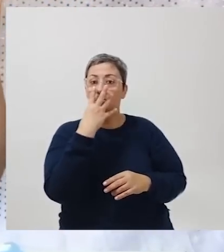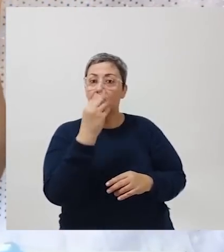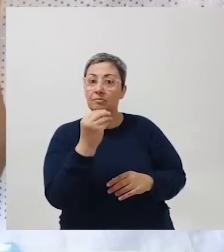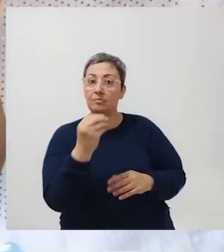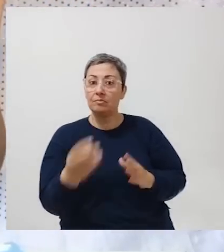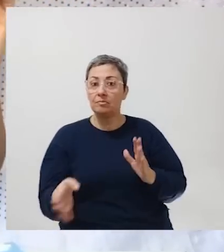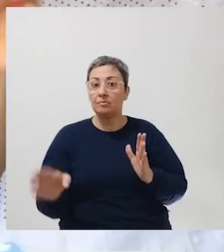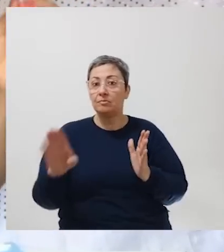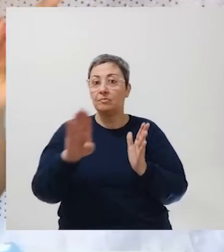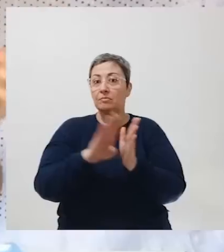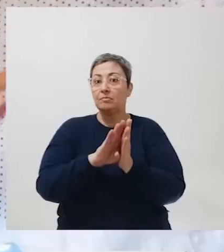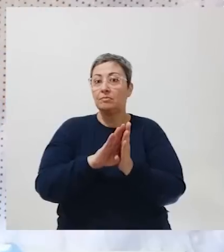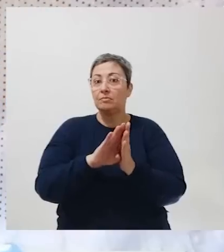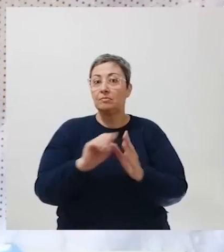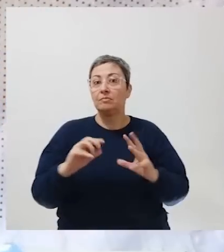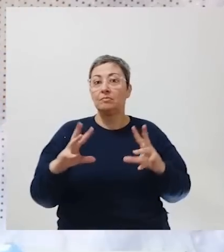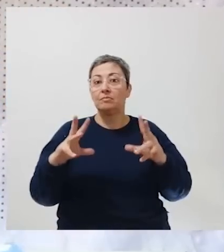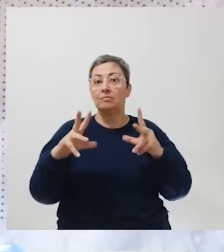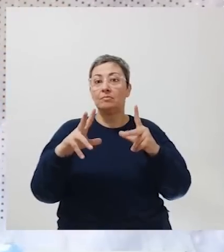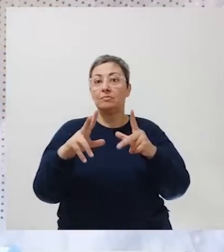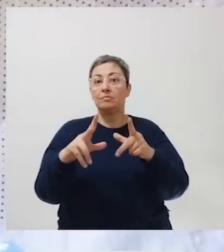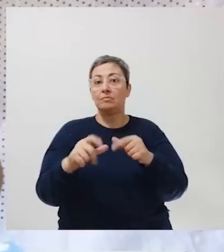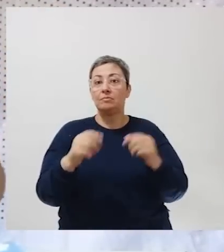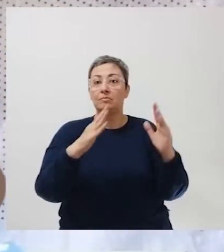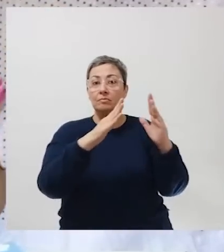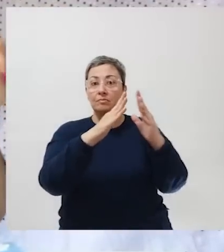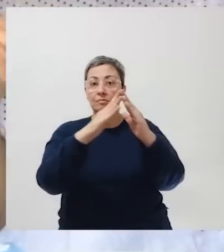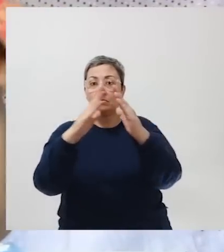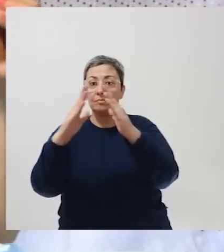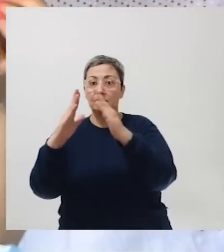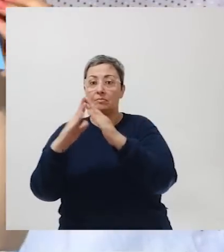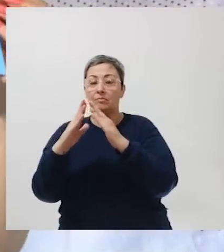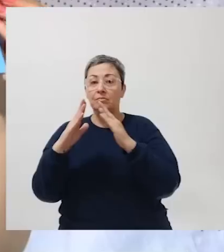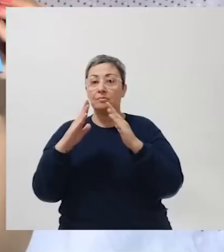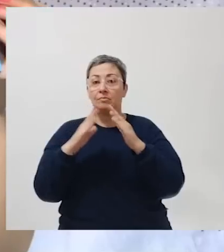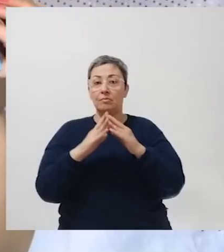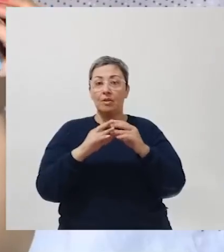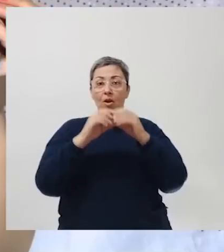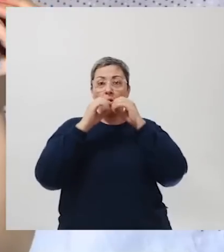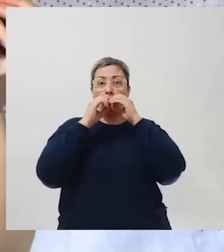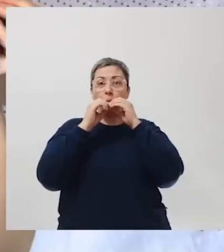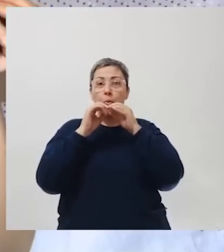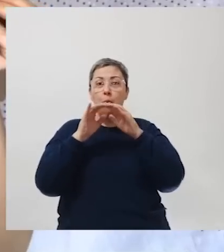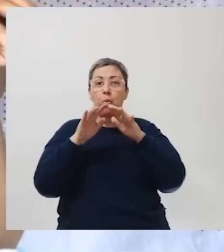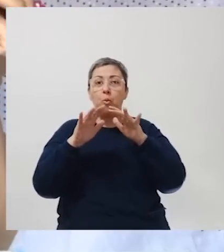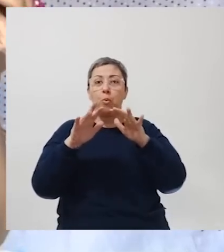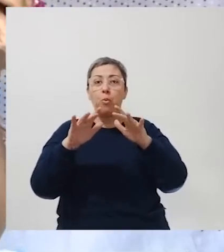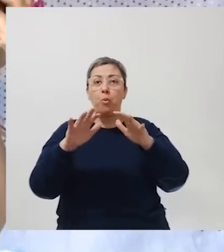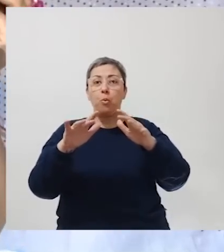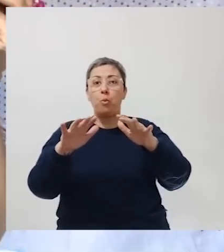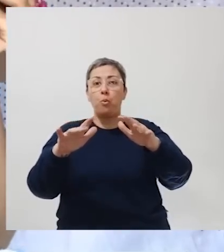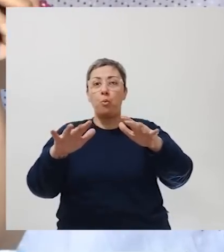vai chegar e todas as casas ele vai assoprar.